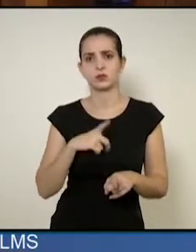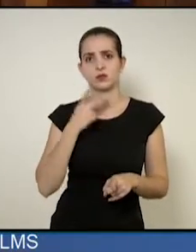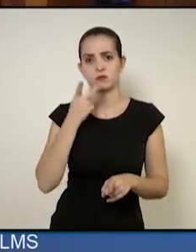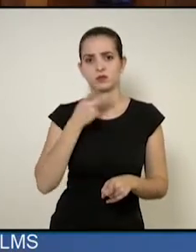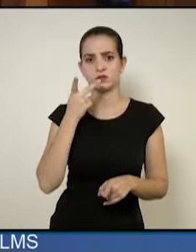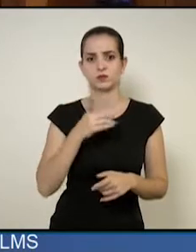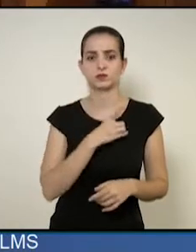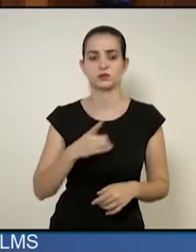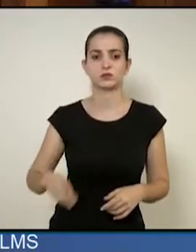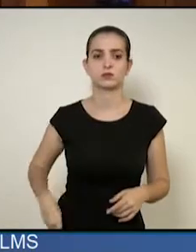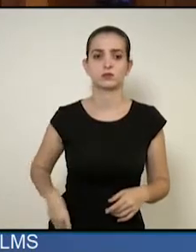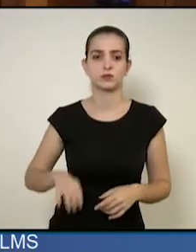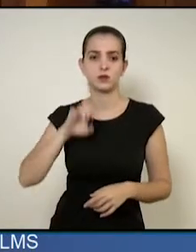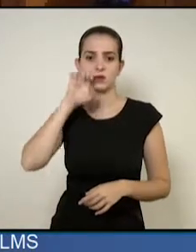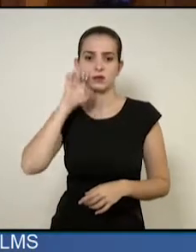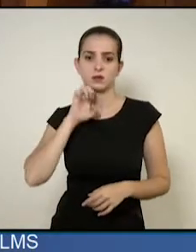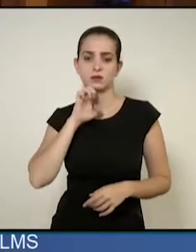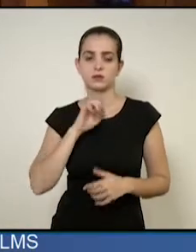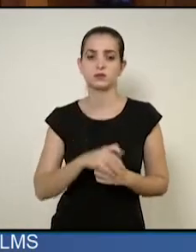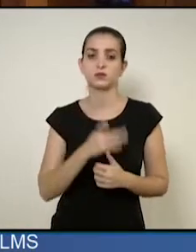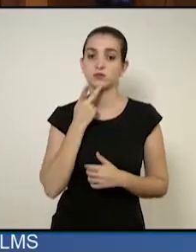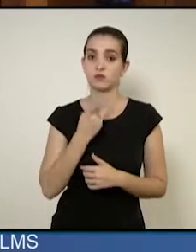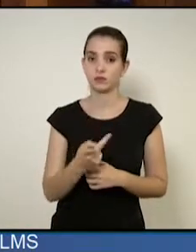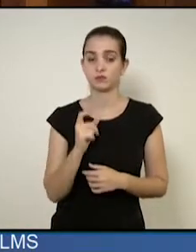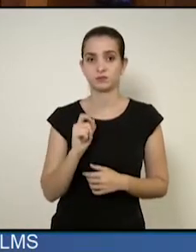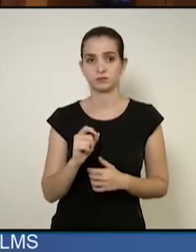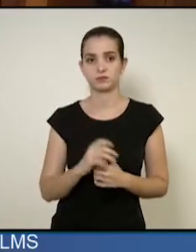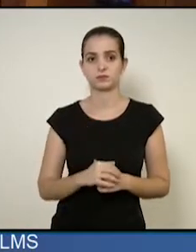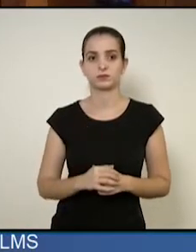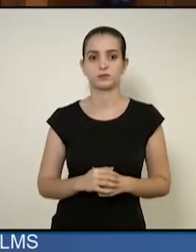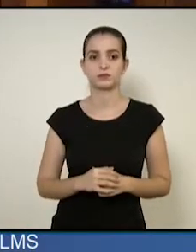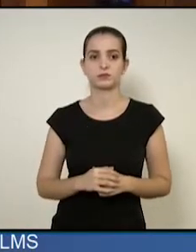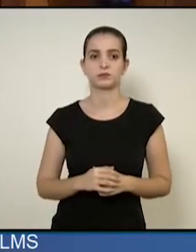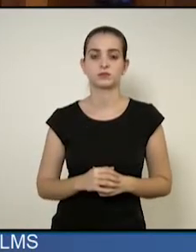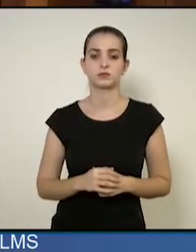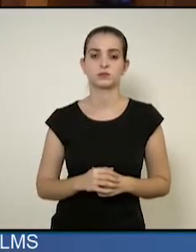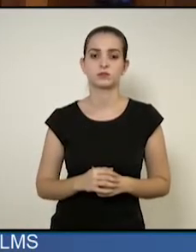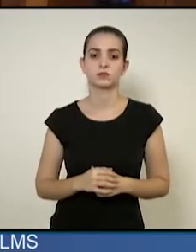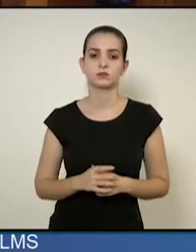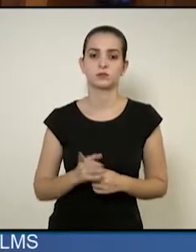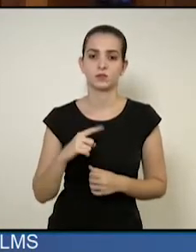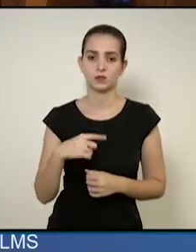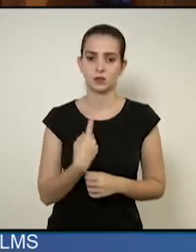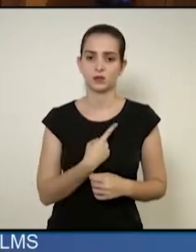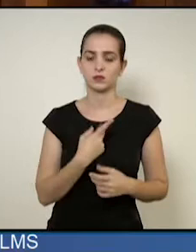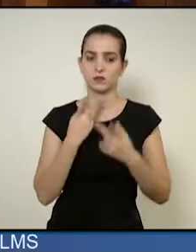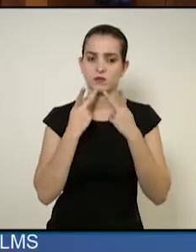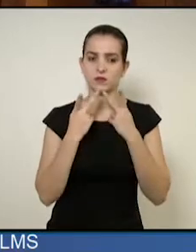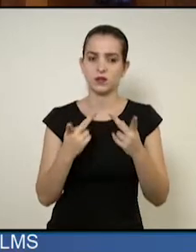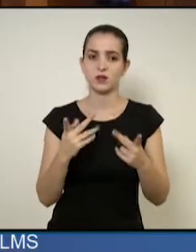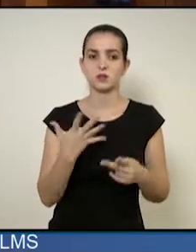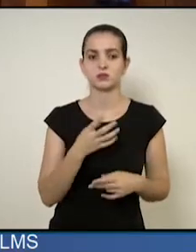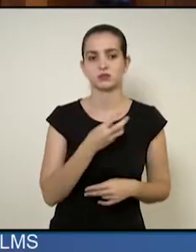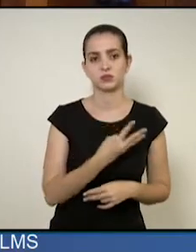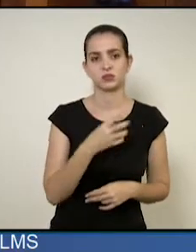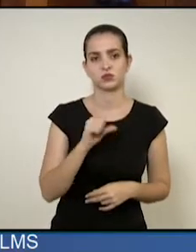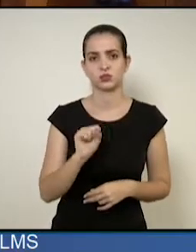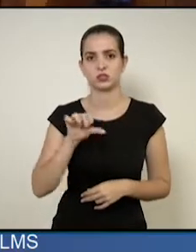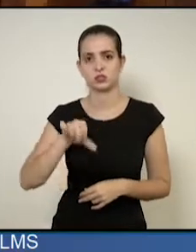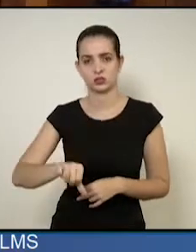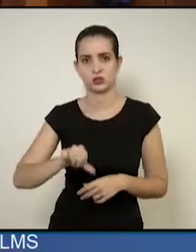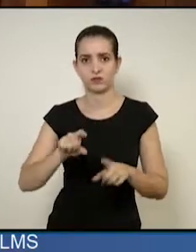deputado Enelvo, dizer o seguinte: com a prerrogativa da legislação, pelo menos 389